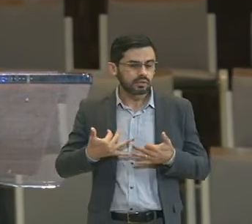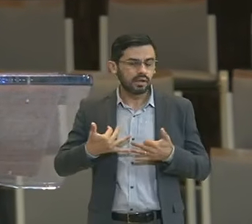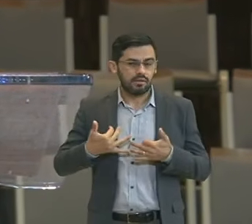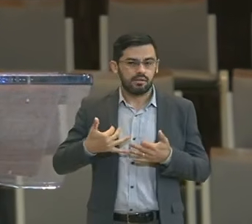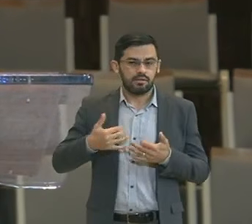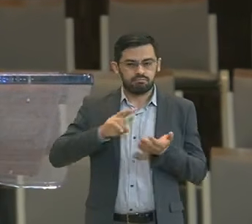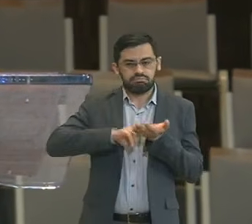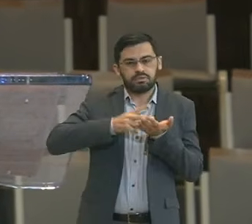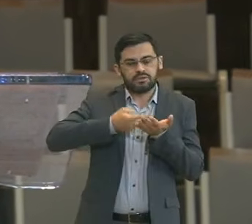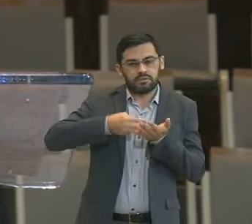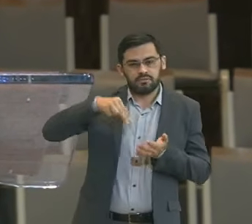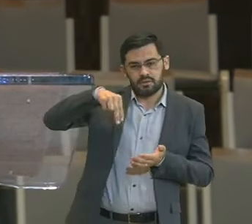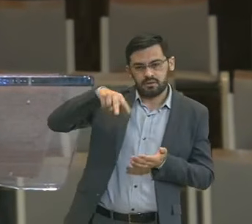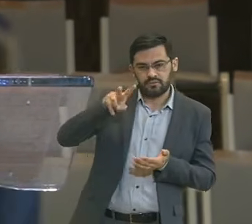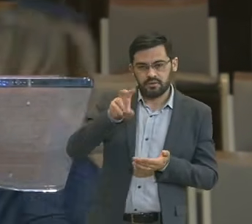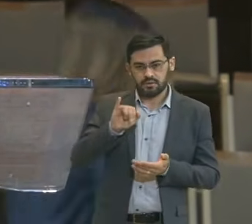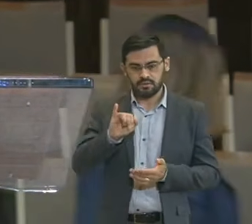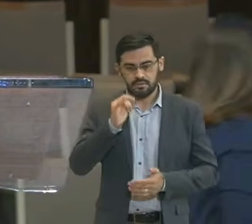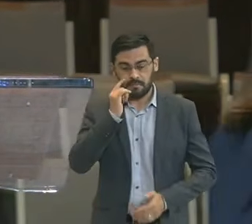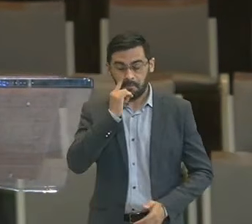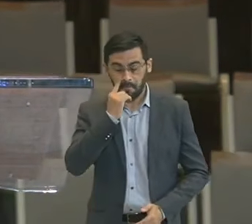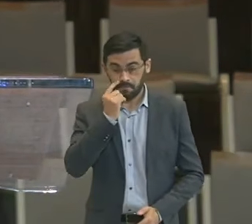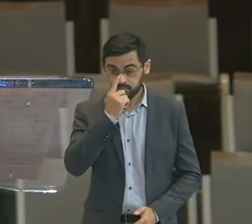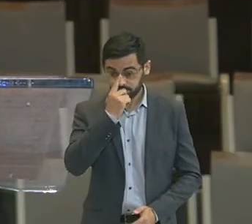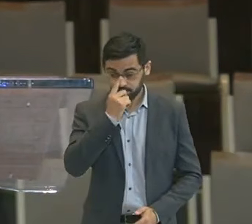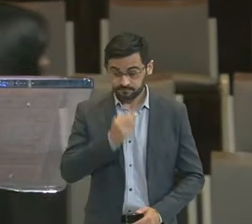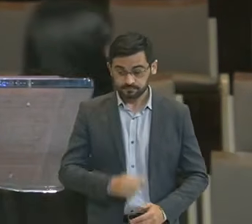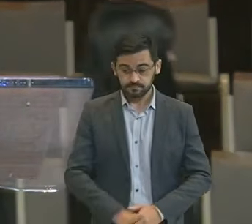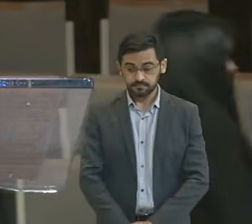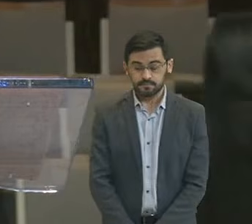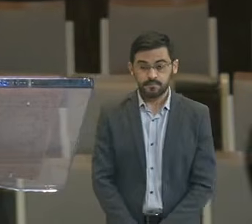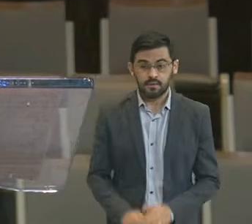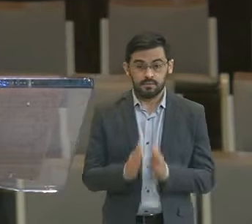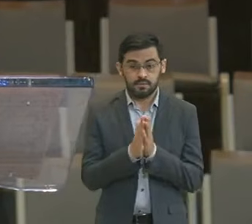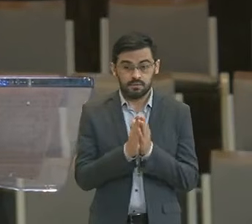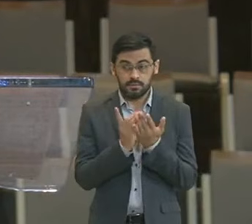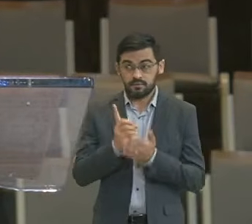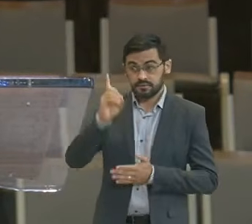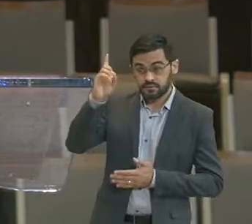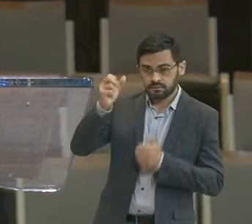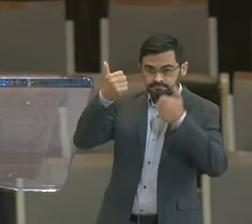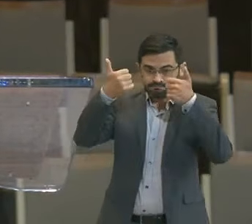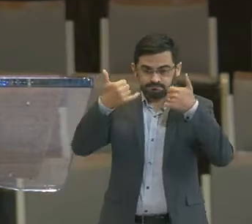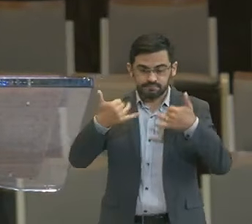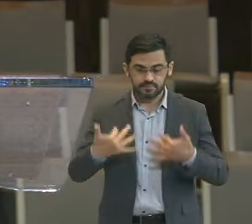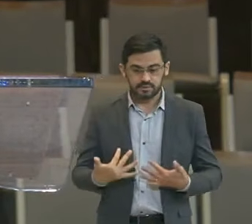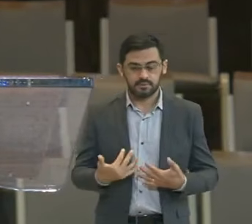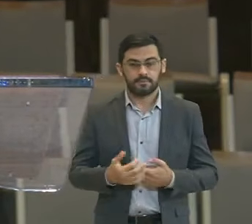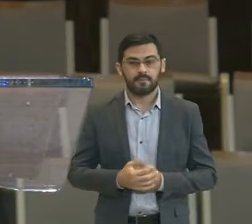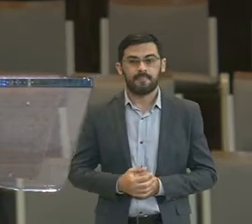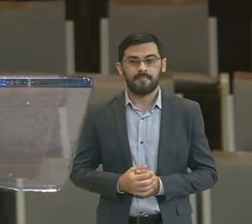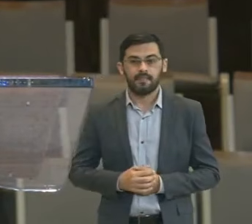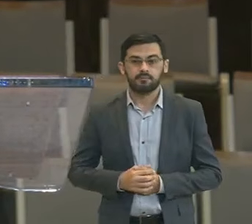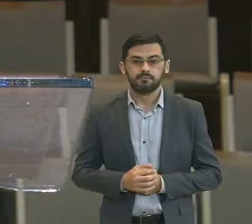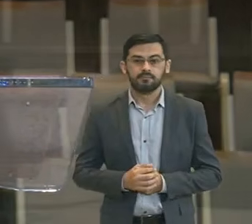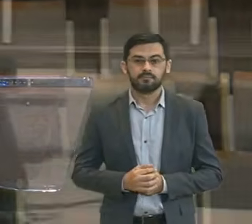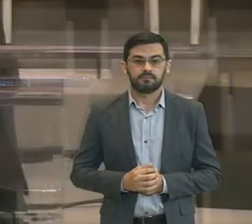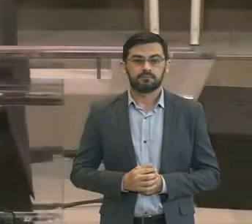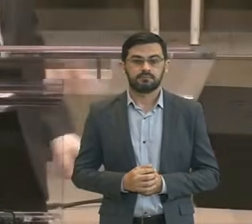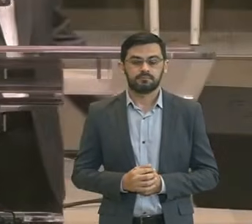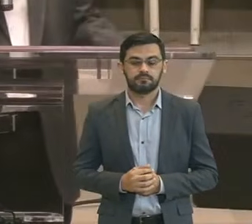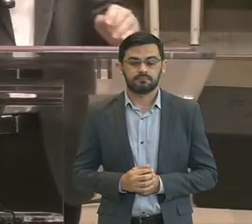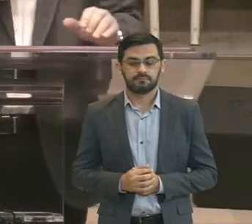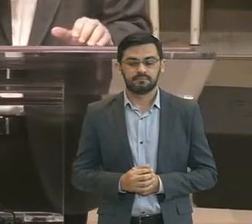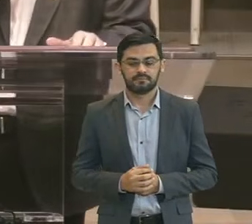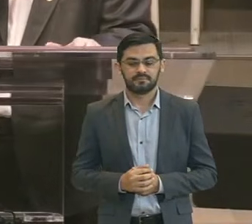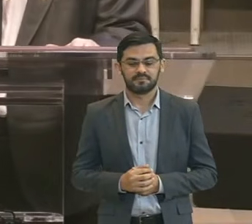versão da Nova Versão Internacional, onde a palavra do Senhor diz assim. Está aí o texto? Não estou